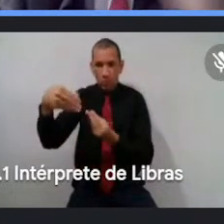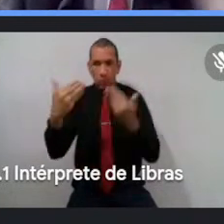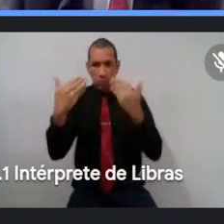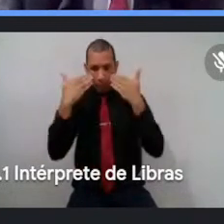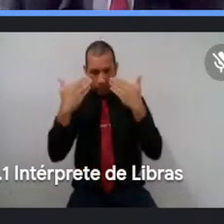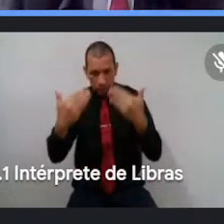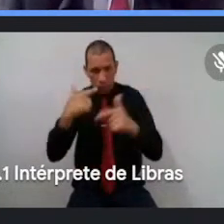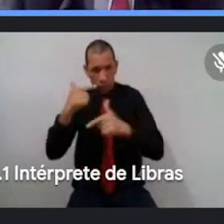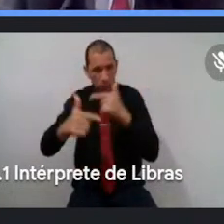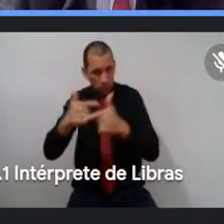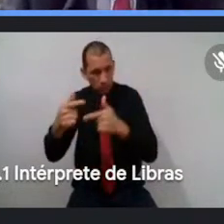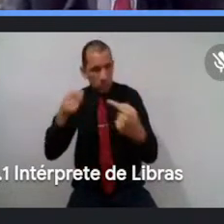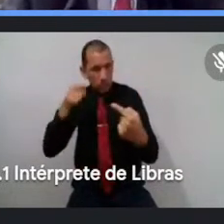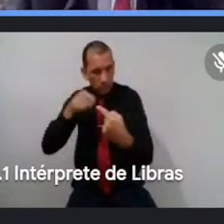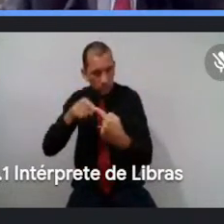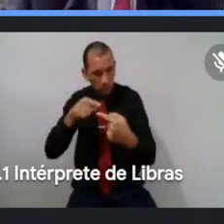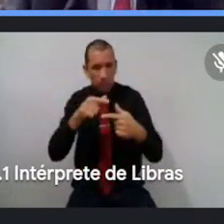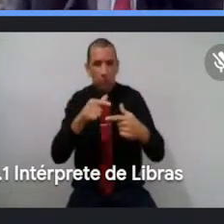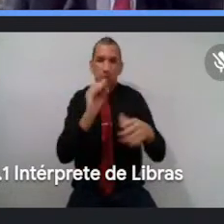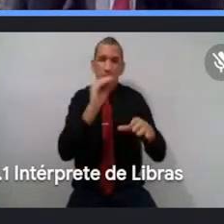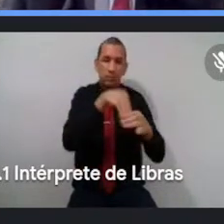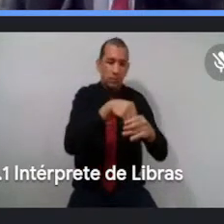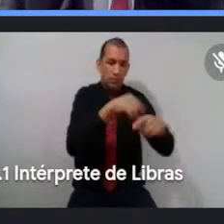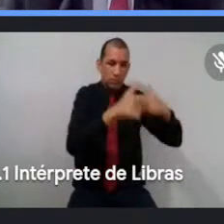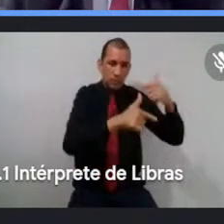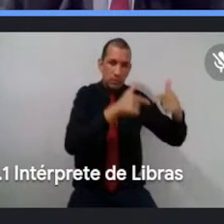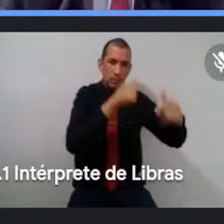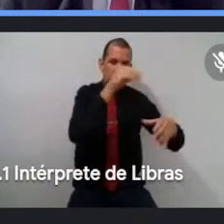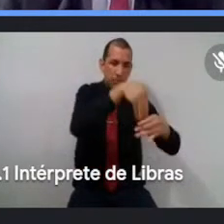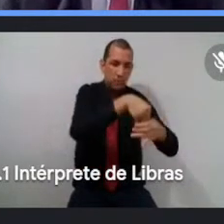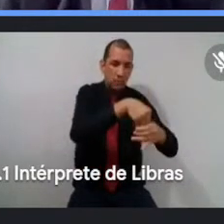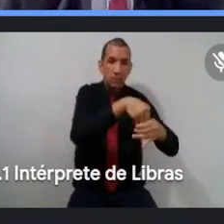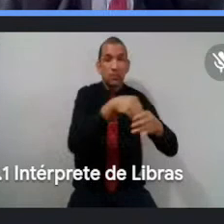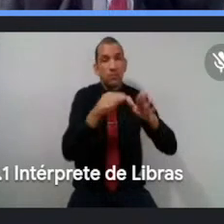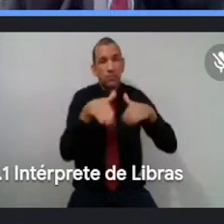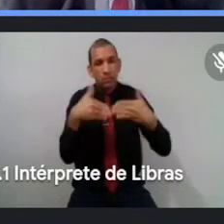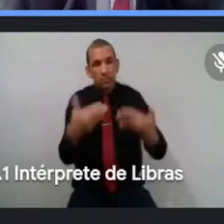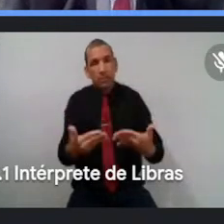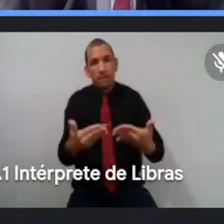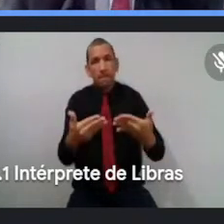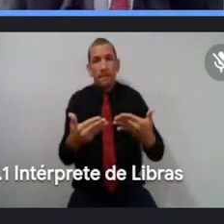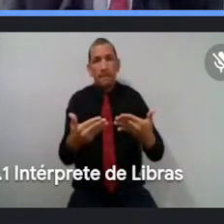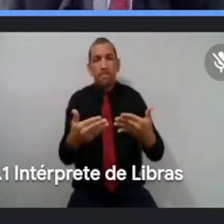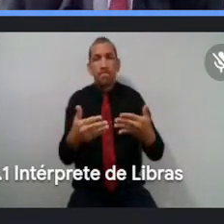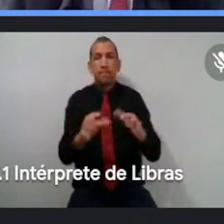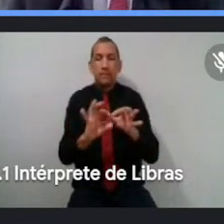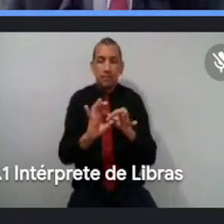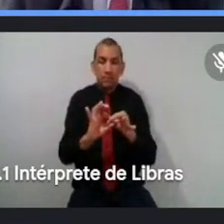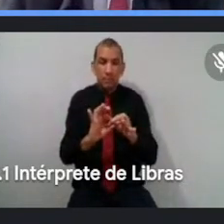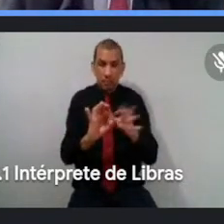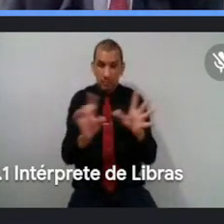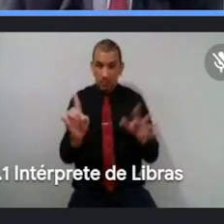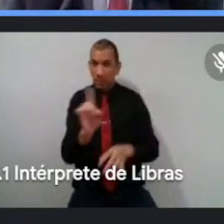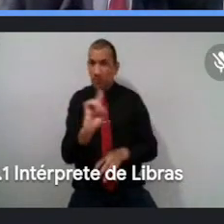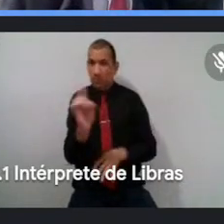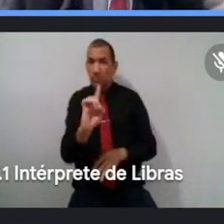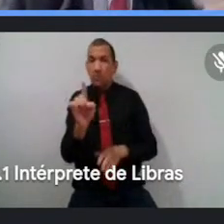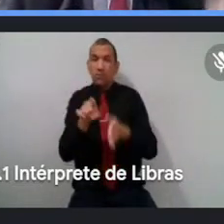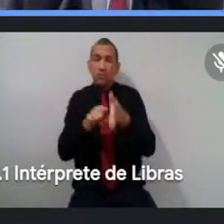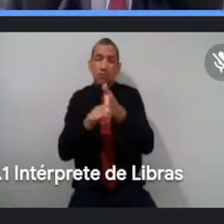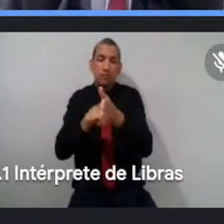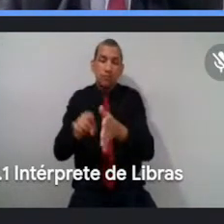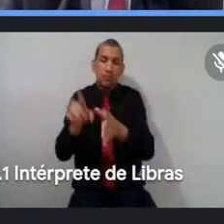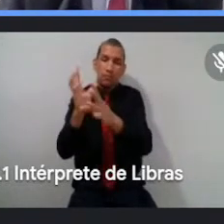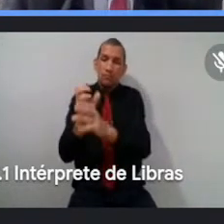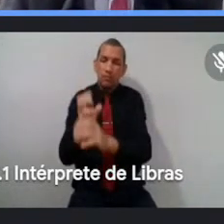lá na base da Justiça Eleitoral tal fato não permite o controle ele fica ação